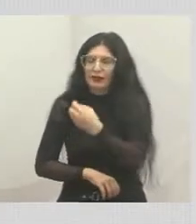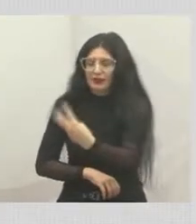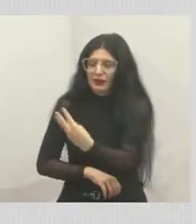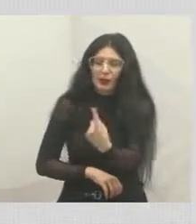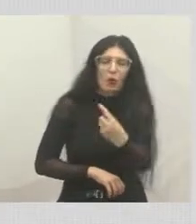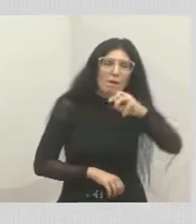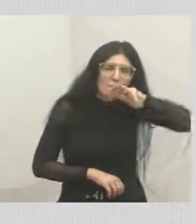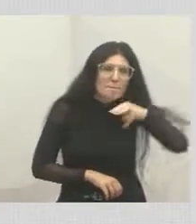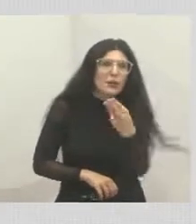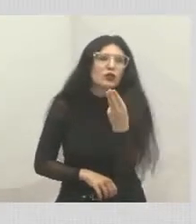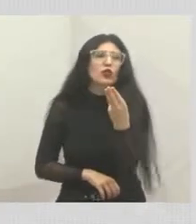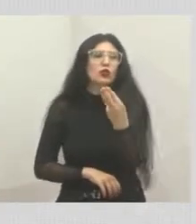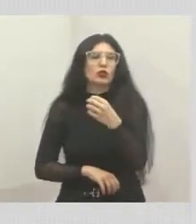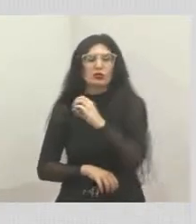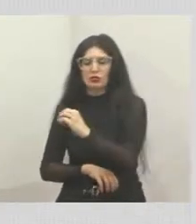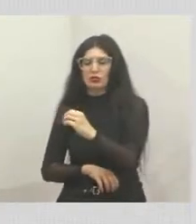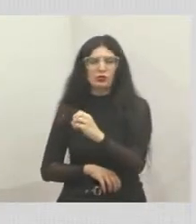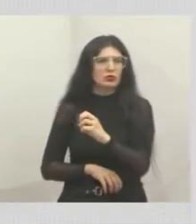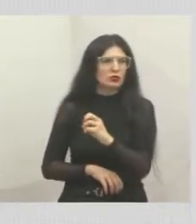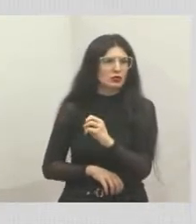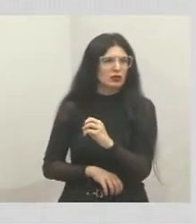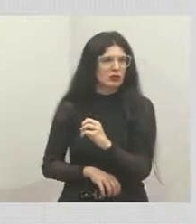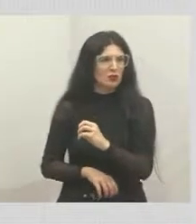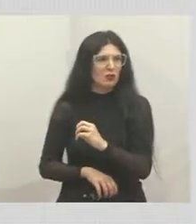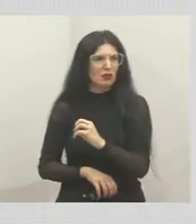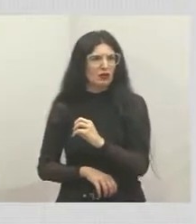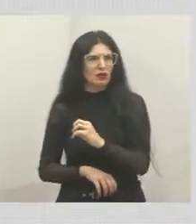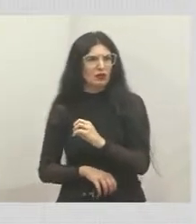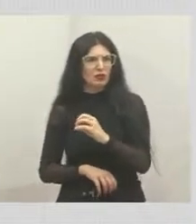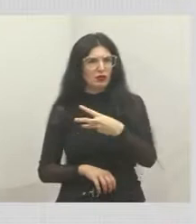31.052.000, realizada até o segundo quadrimestre